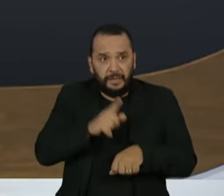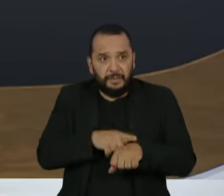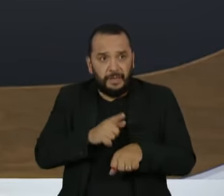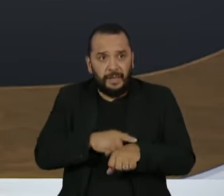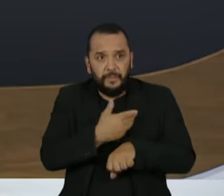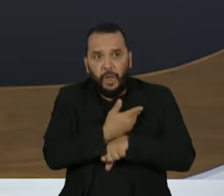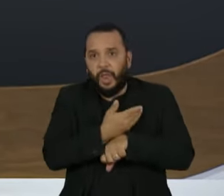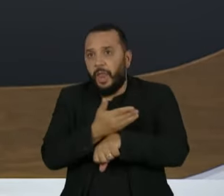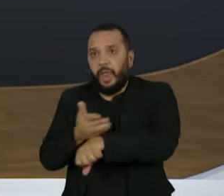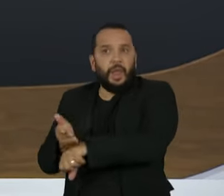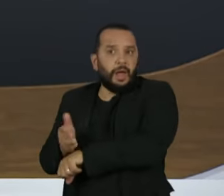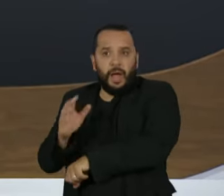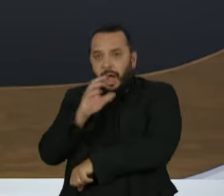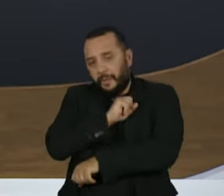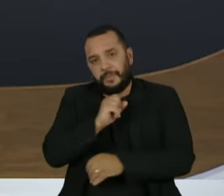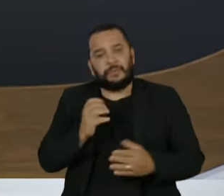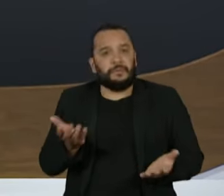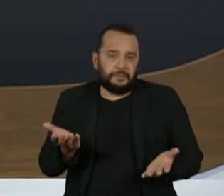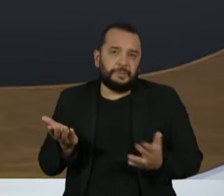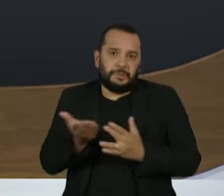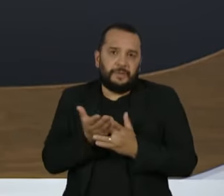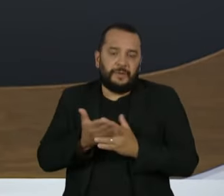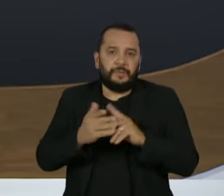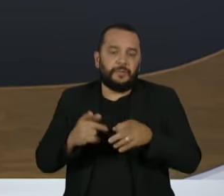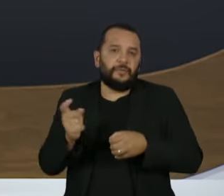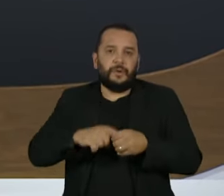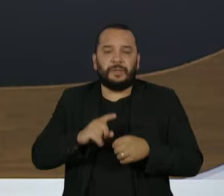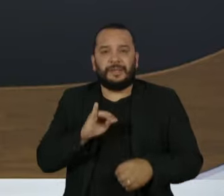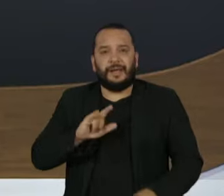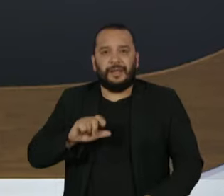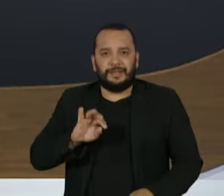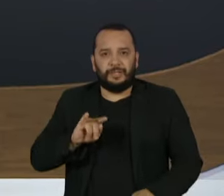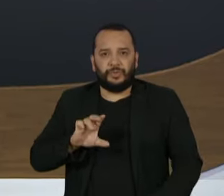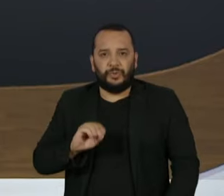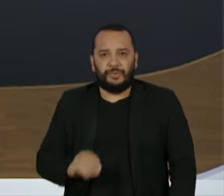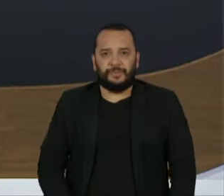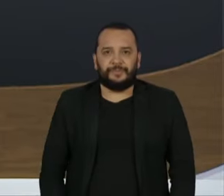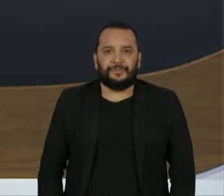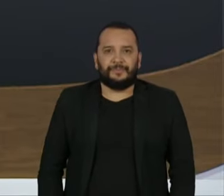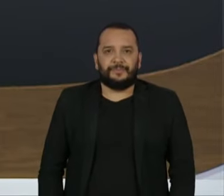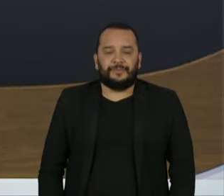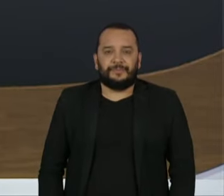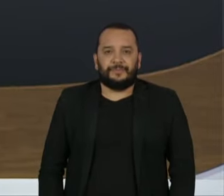eu vou para o intervalo e volto já já com a Daniela e o certo